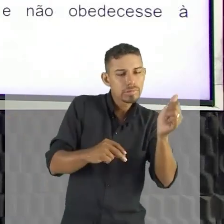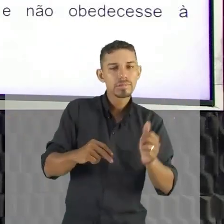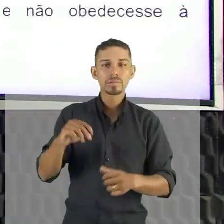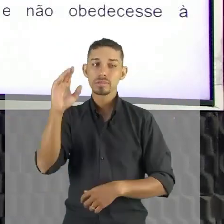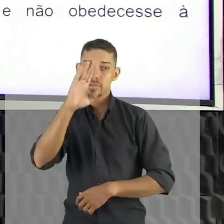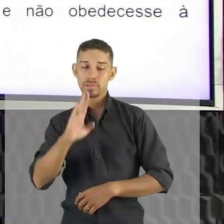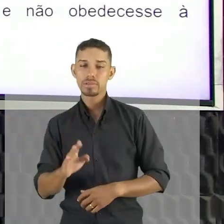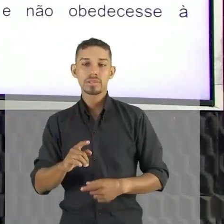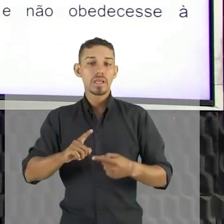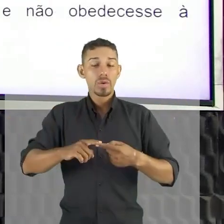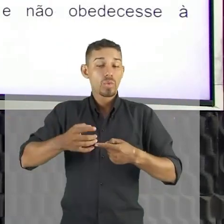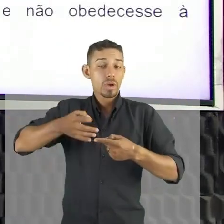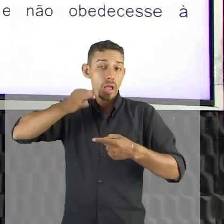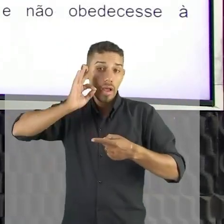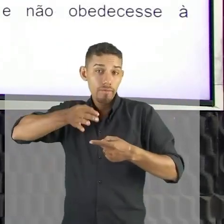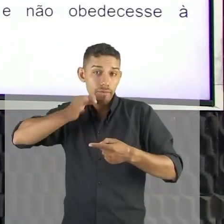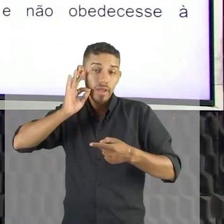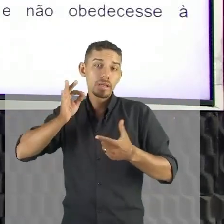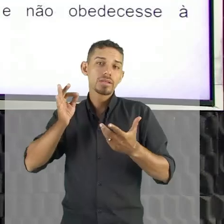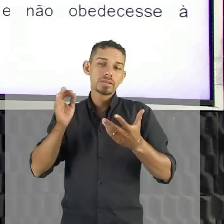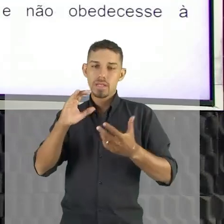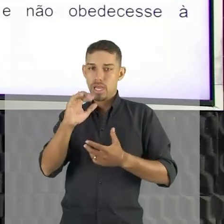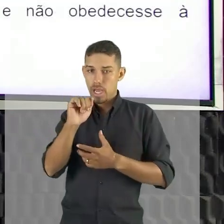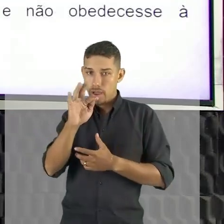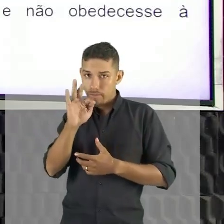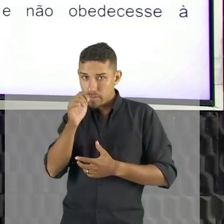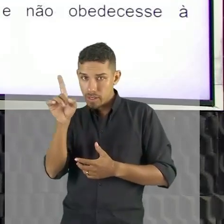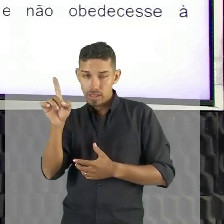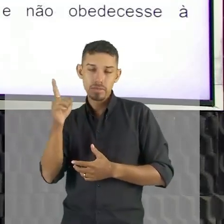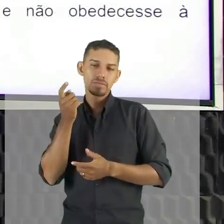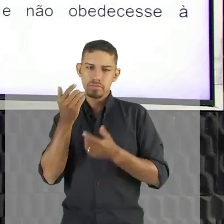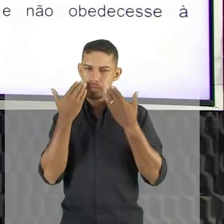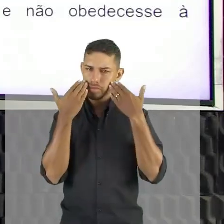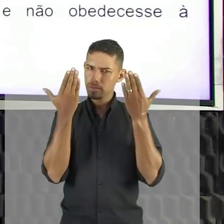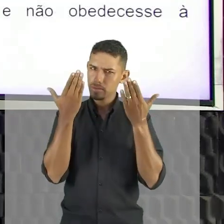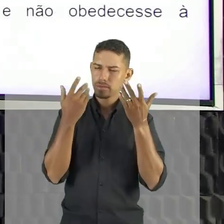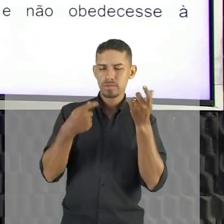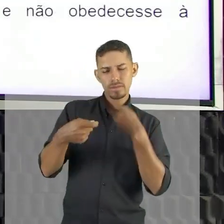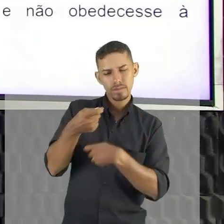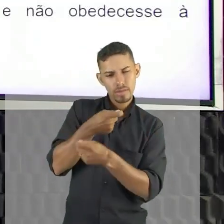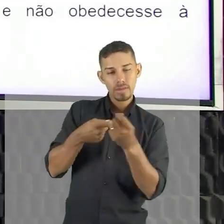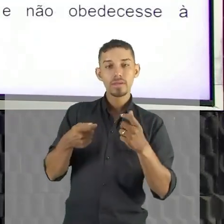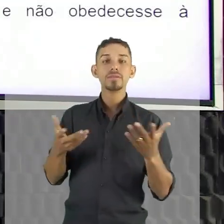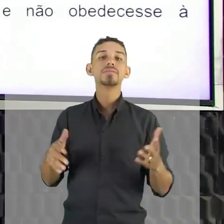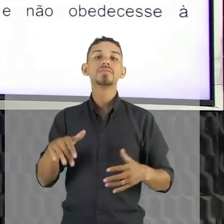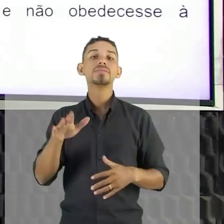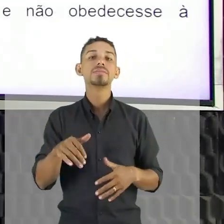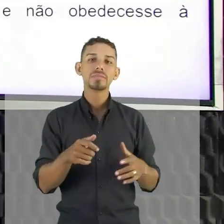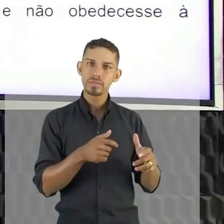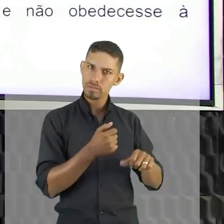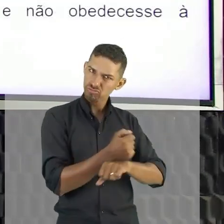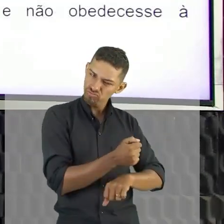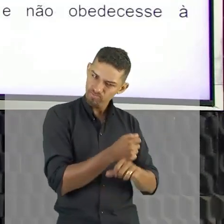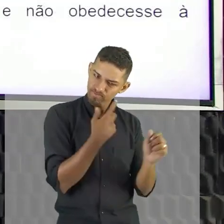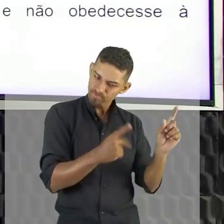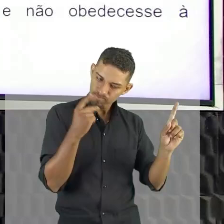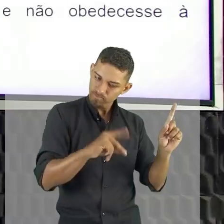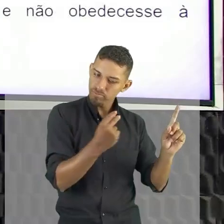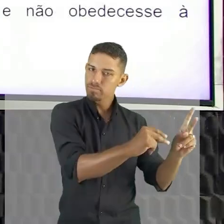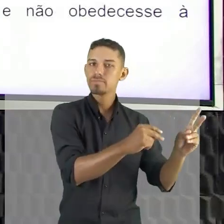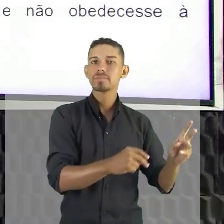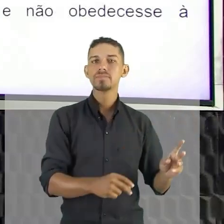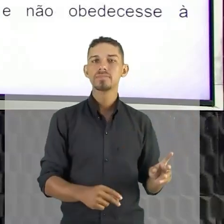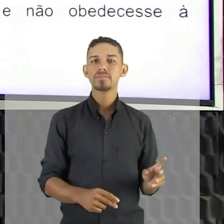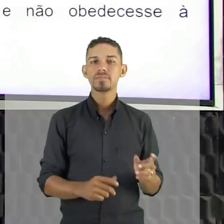você tem aí o café, né, tomando a dianteira do processo econômico e, claro, essa mão de obra escravizada